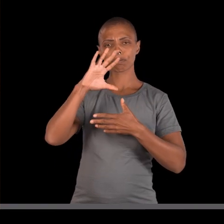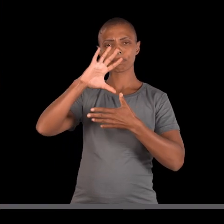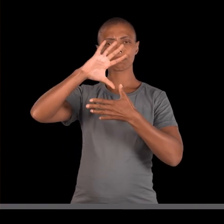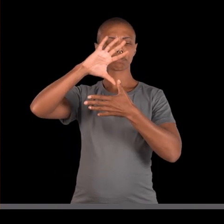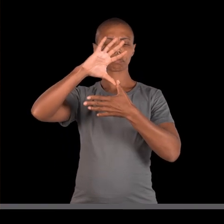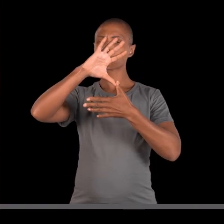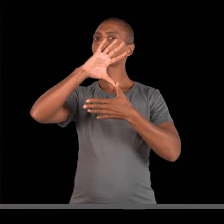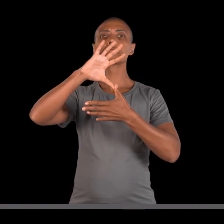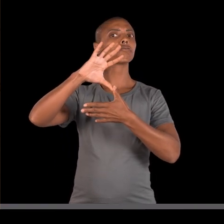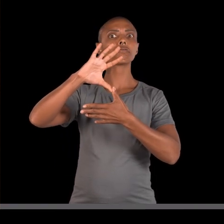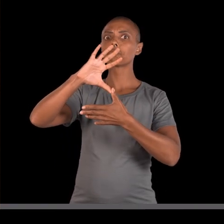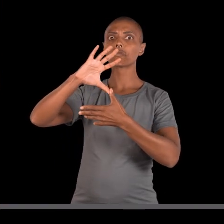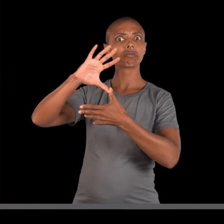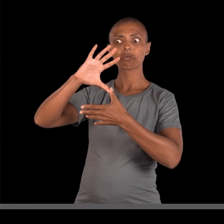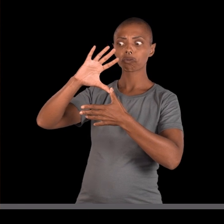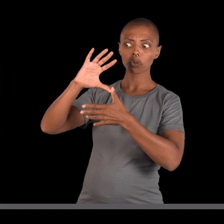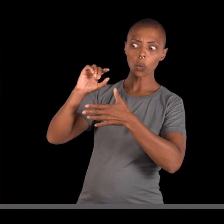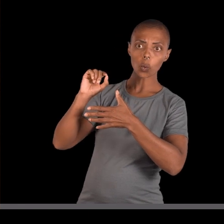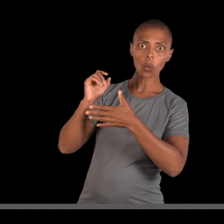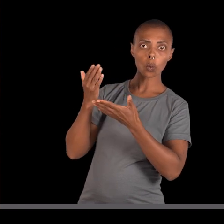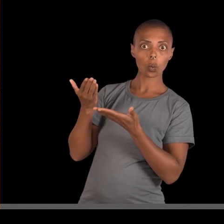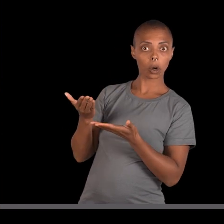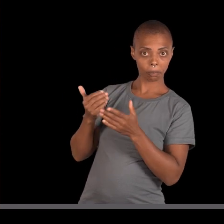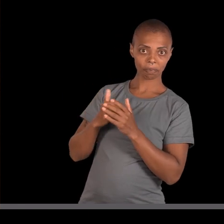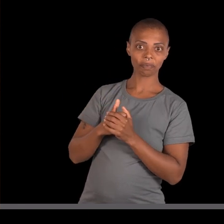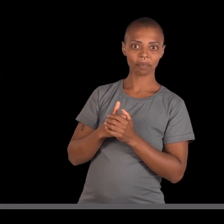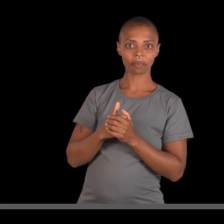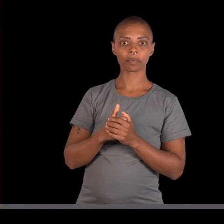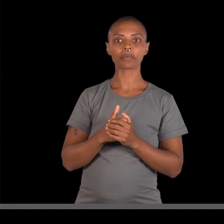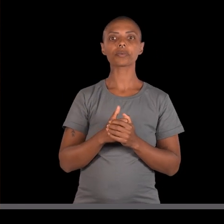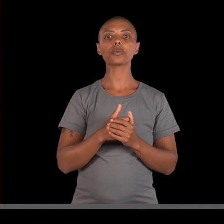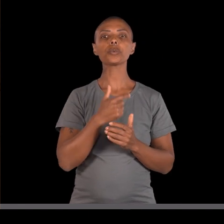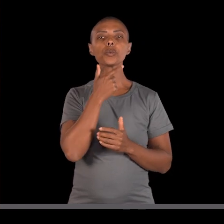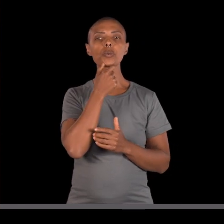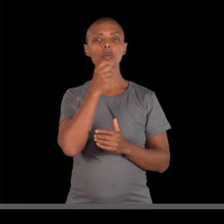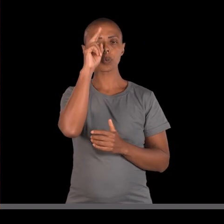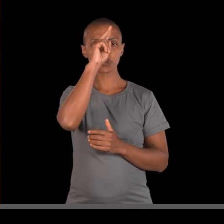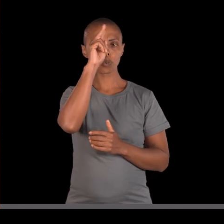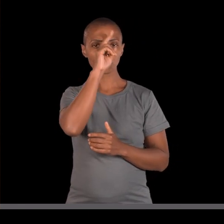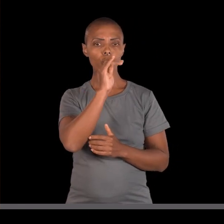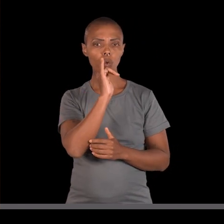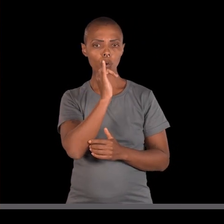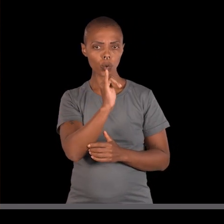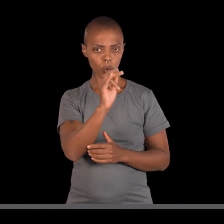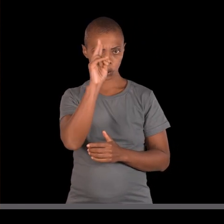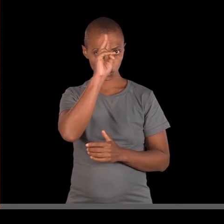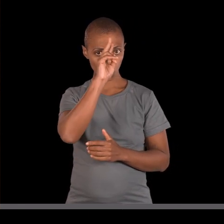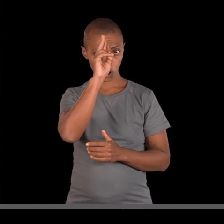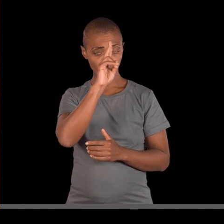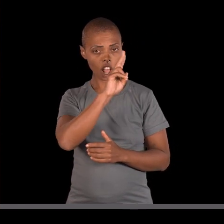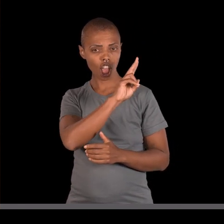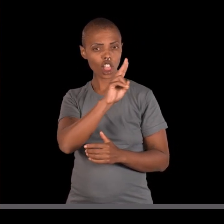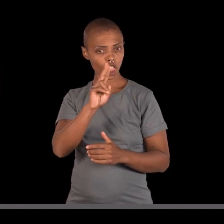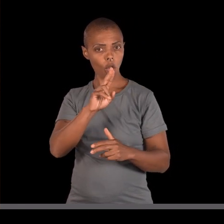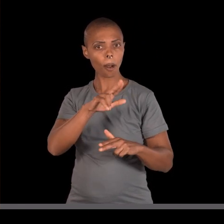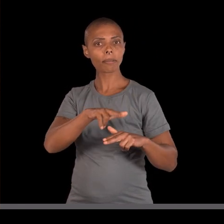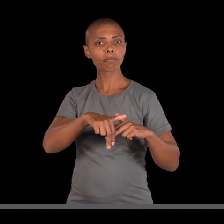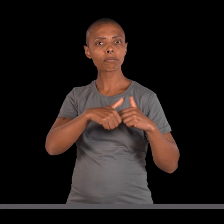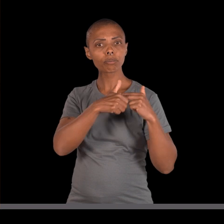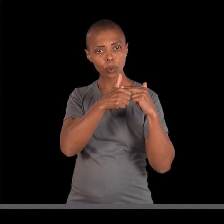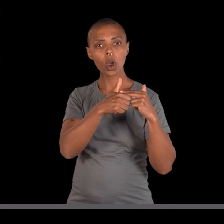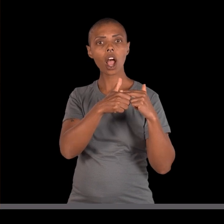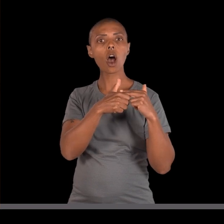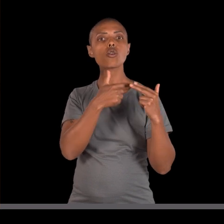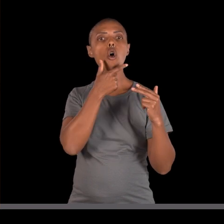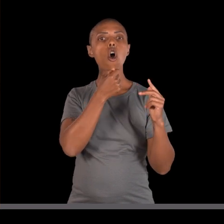Primeira coisa, América, que continente é esse? Segundo o historiador português José Pedro Machado, o nome América